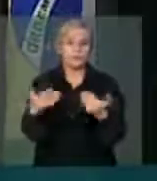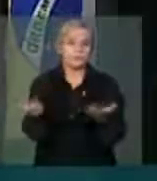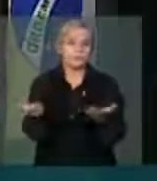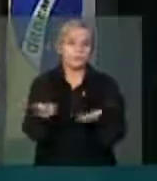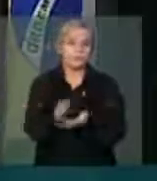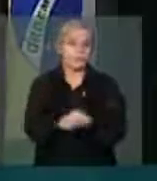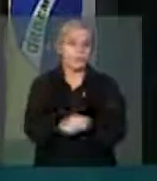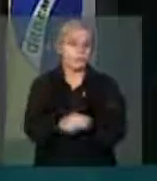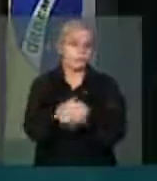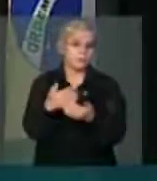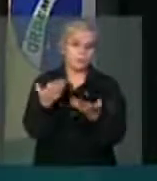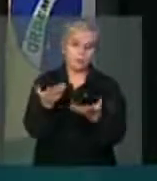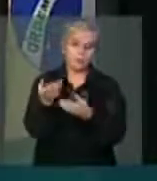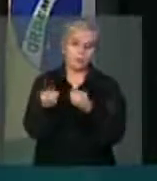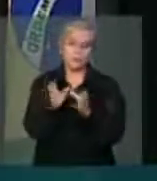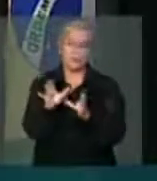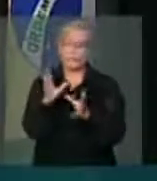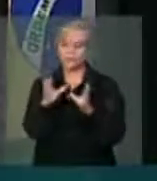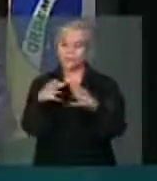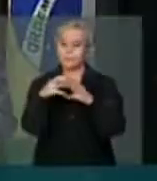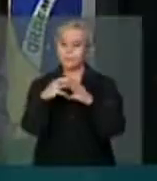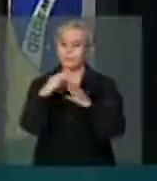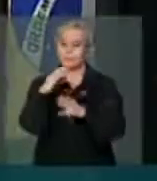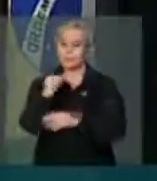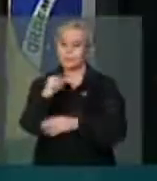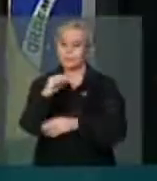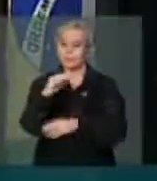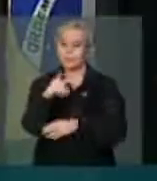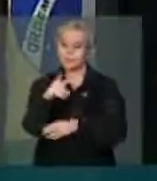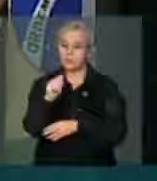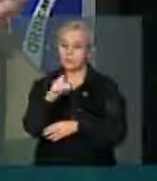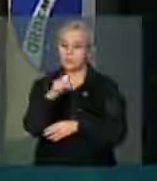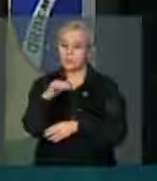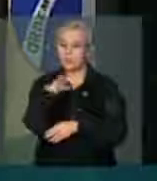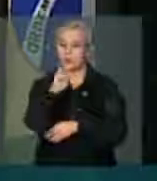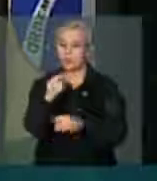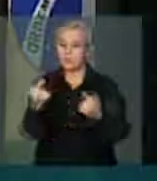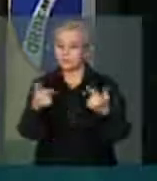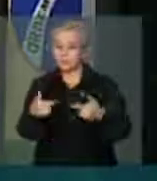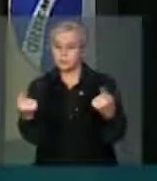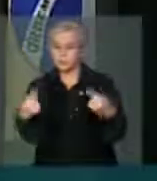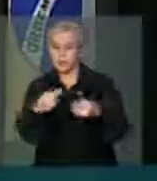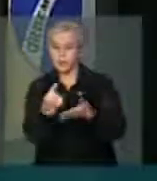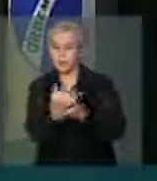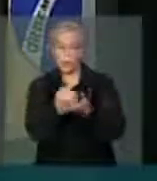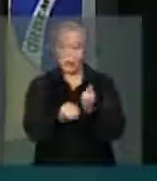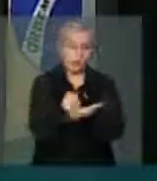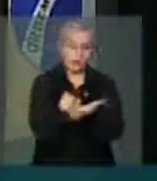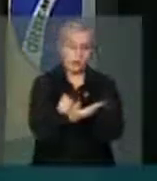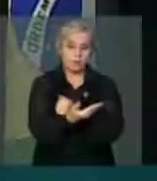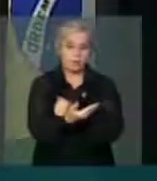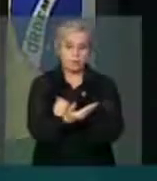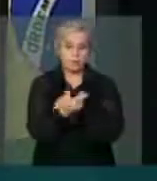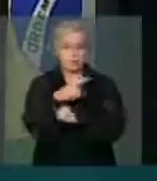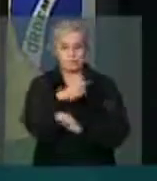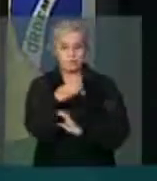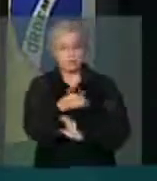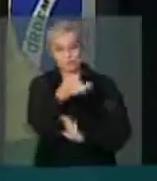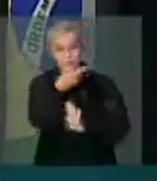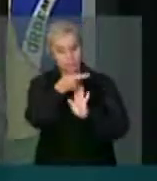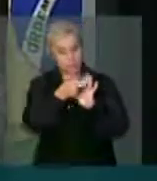não? Um pacote anticorrupção com projetos que aí